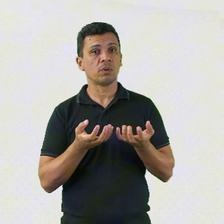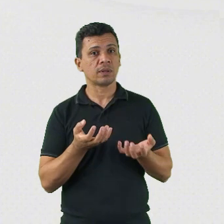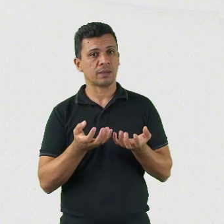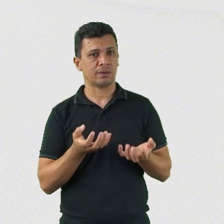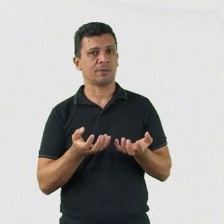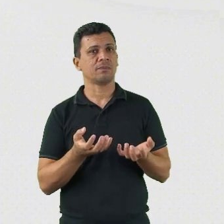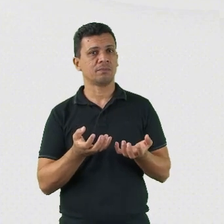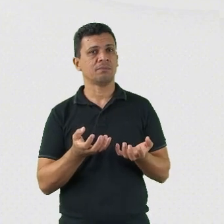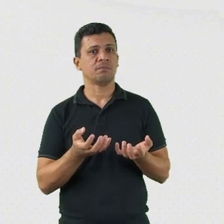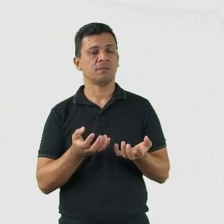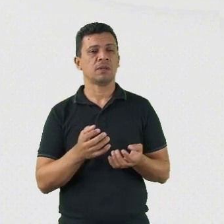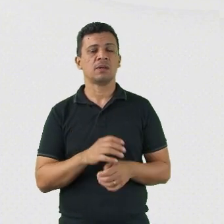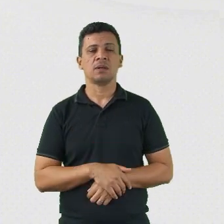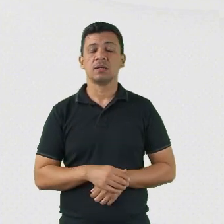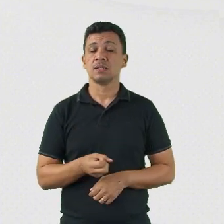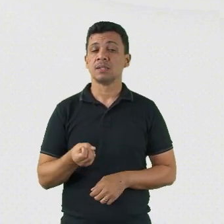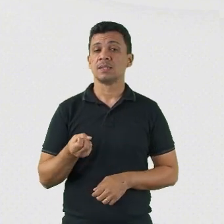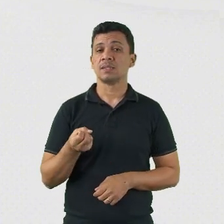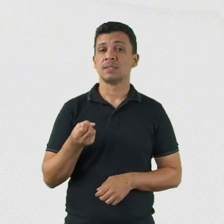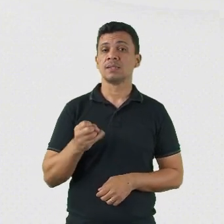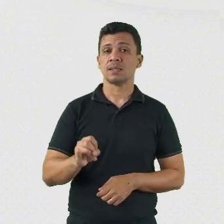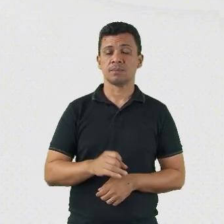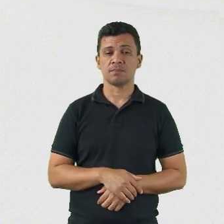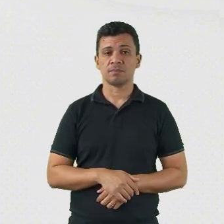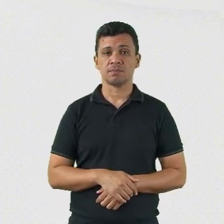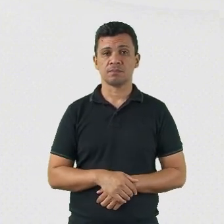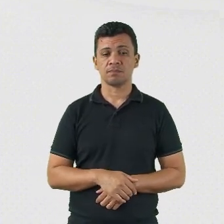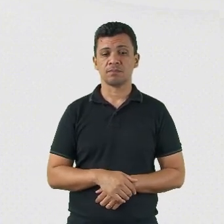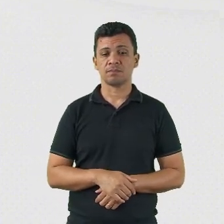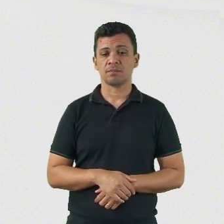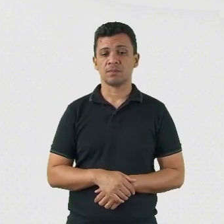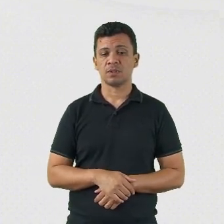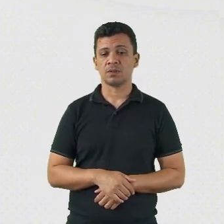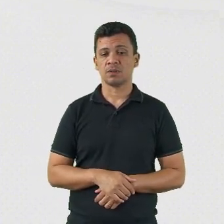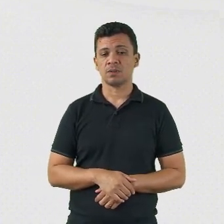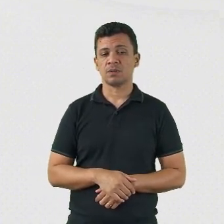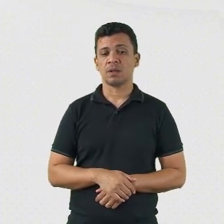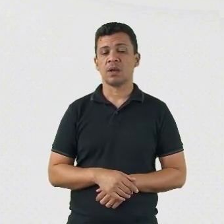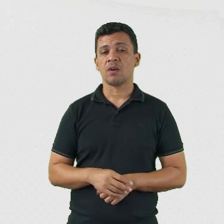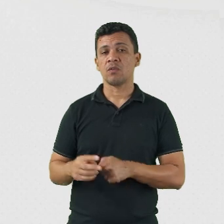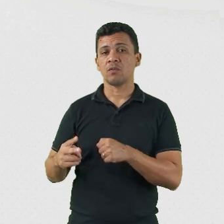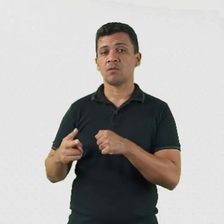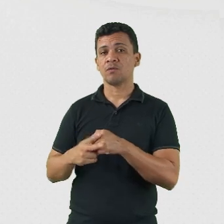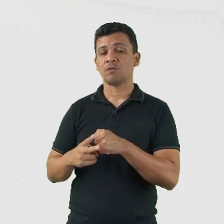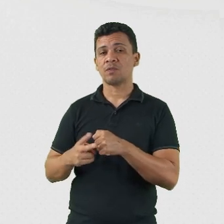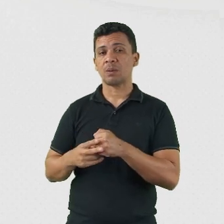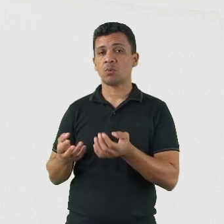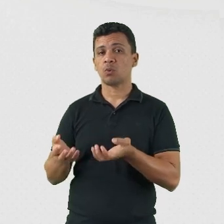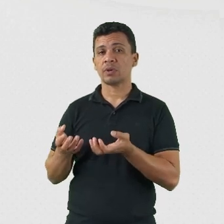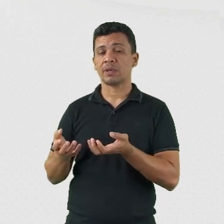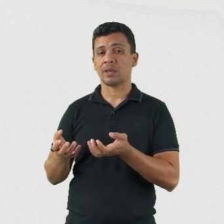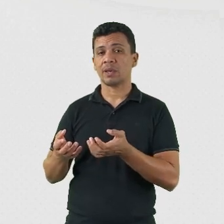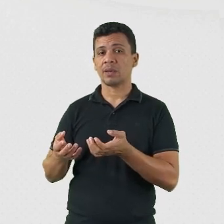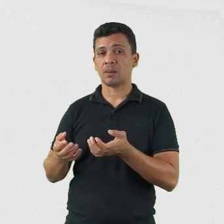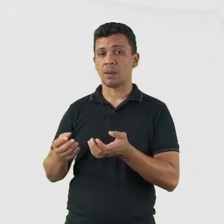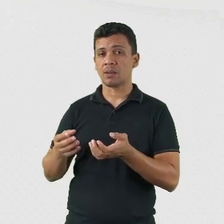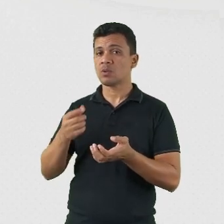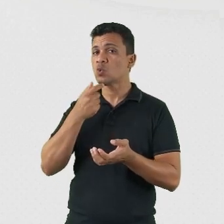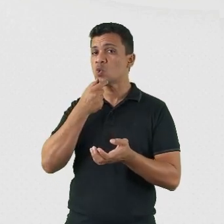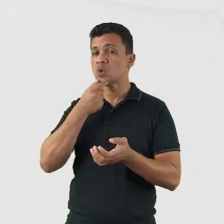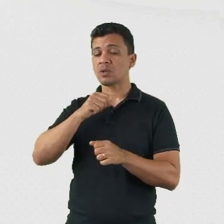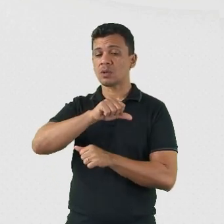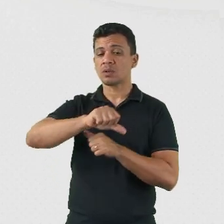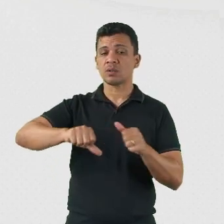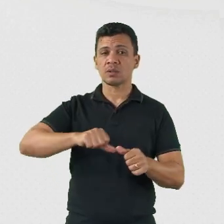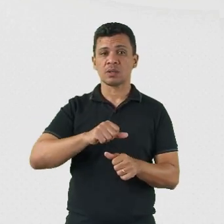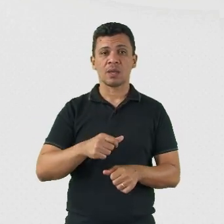coisa. Se você, ao invés de dizer I want, que é o verbo querer, se você diz I would like,